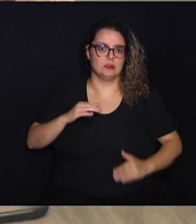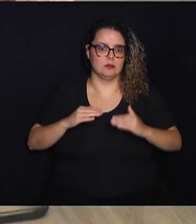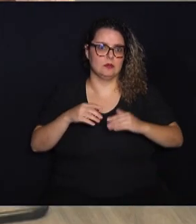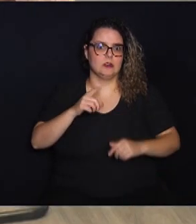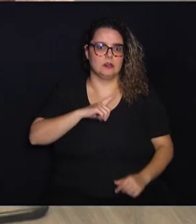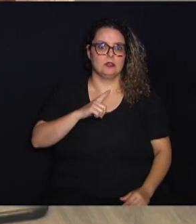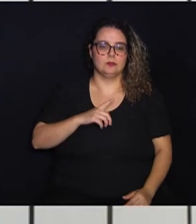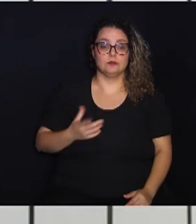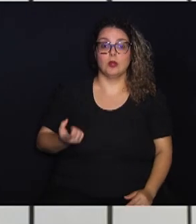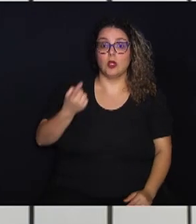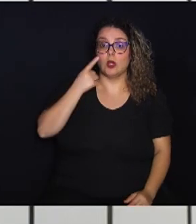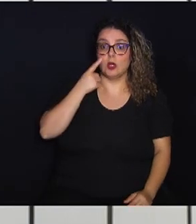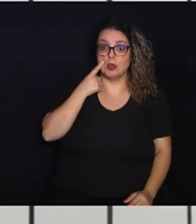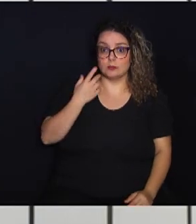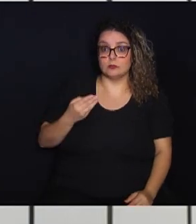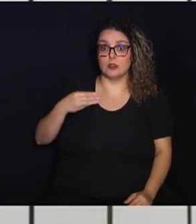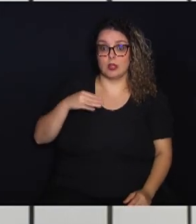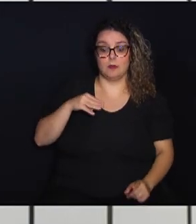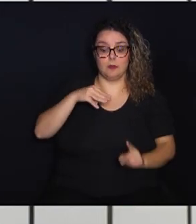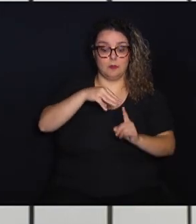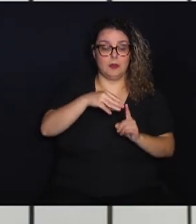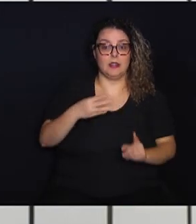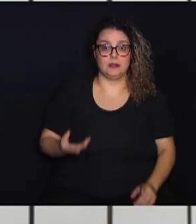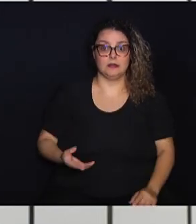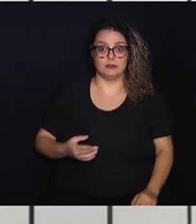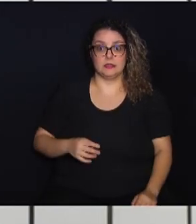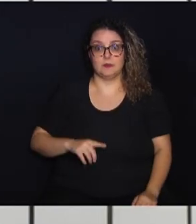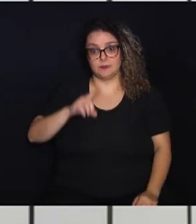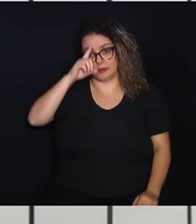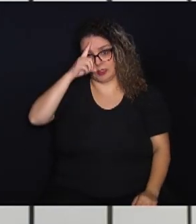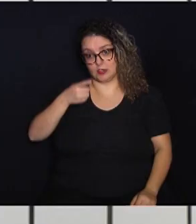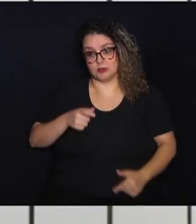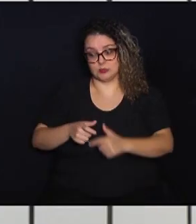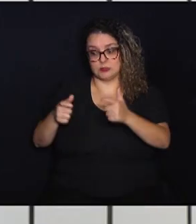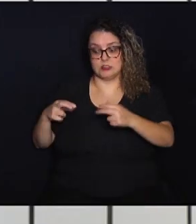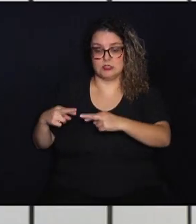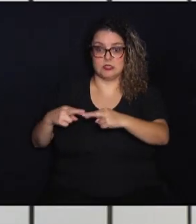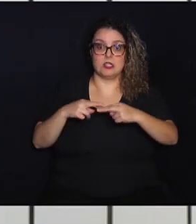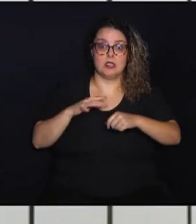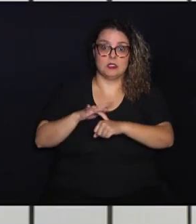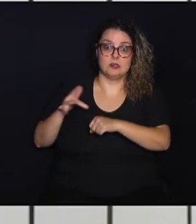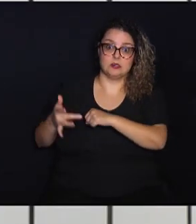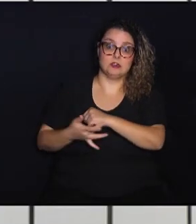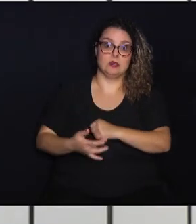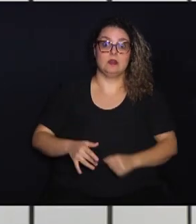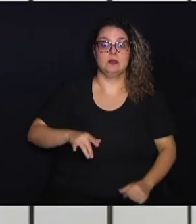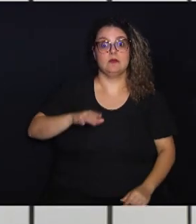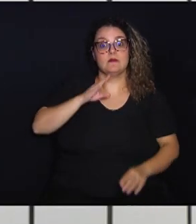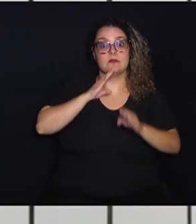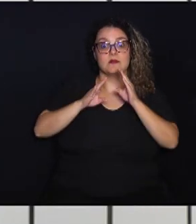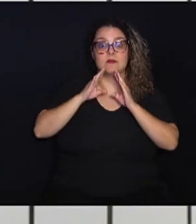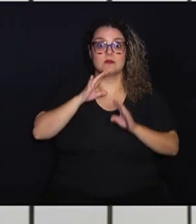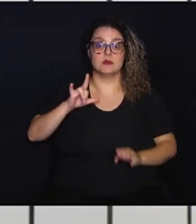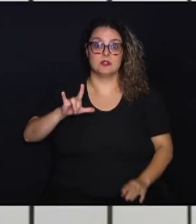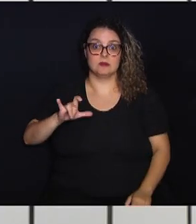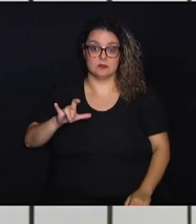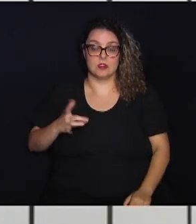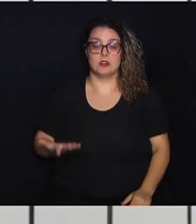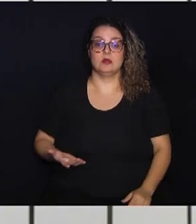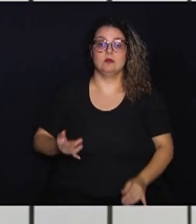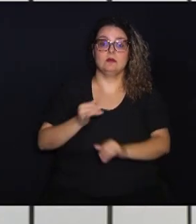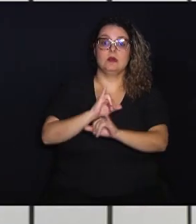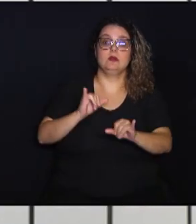né? Olha, gente, a Meta, a proprietária de grandes redes sociais como Facebook, Instagram, anunciou novas medidas